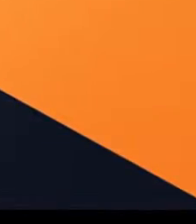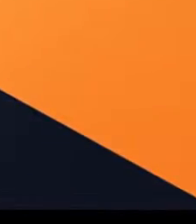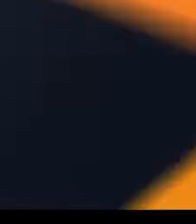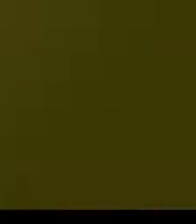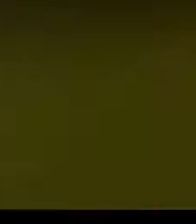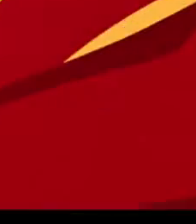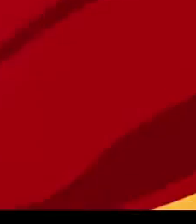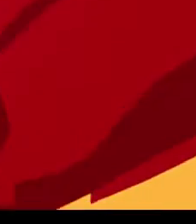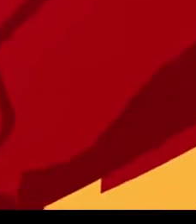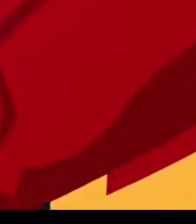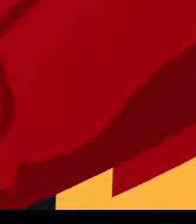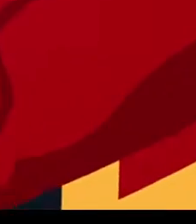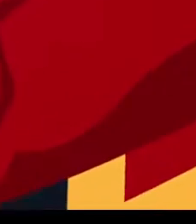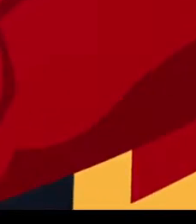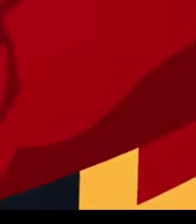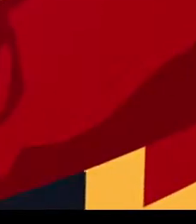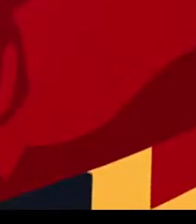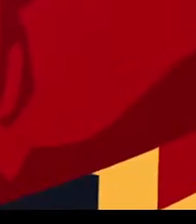Música